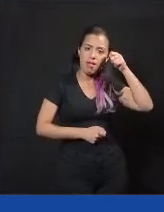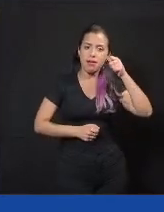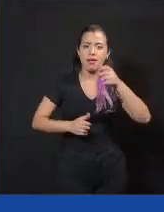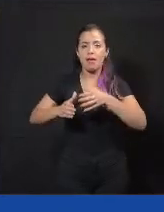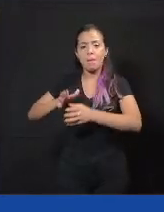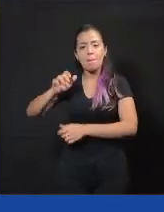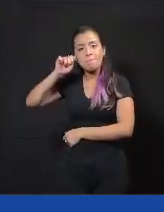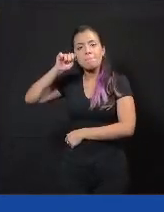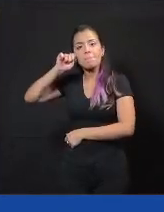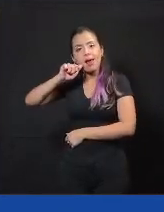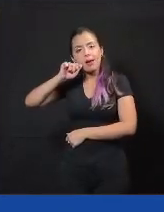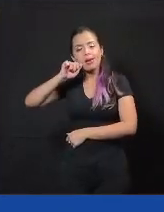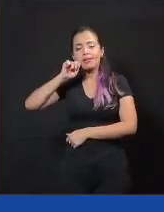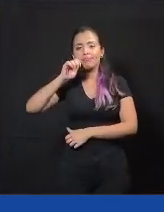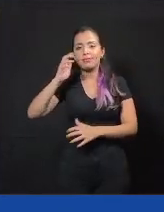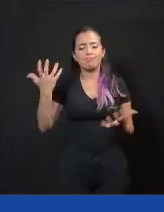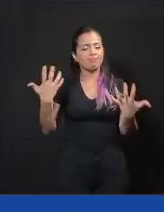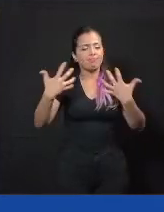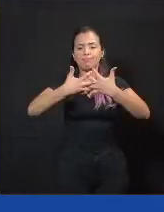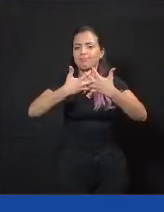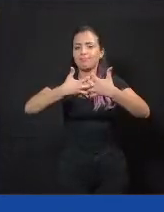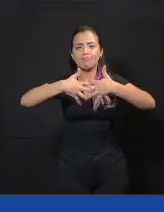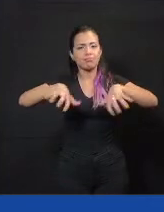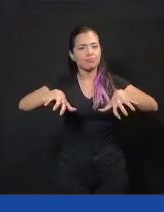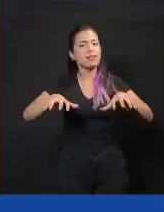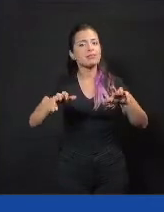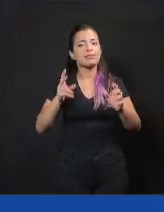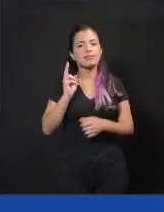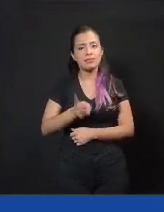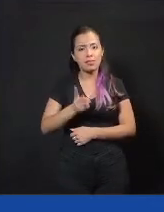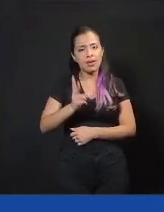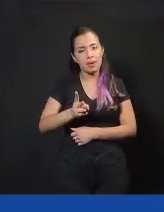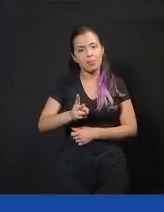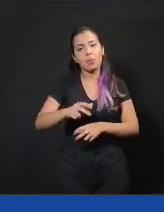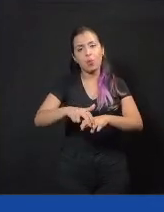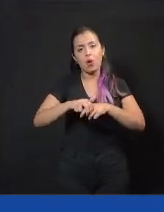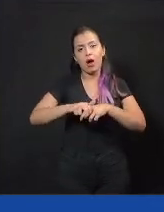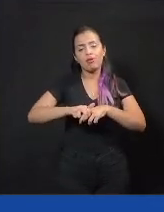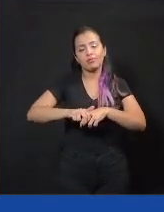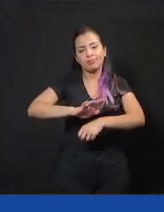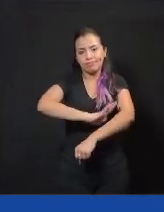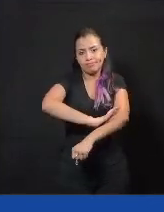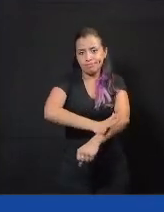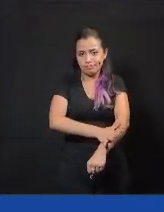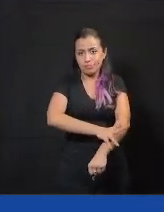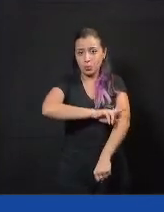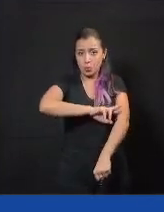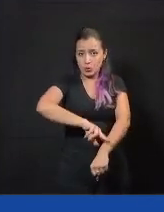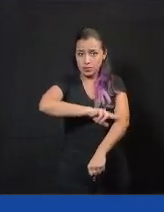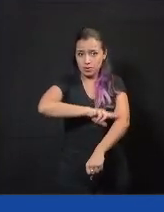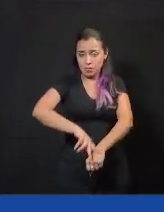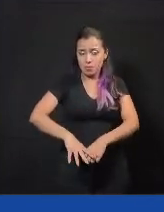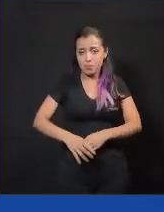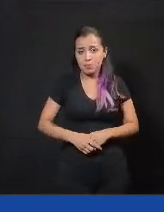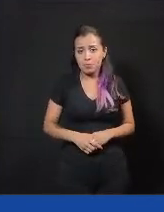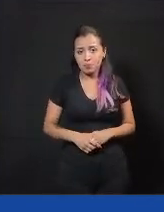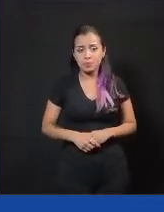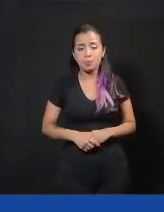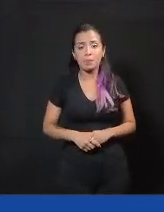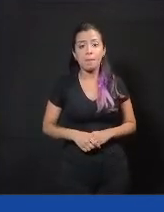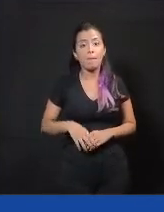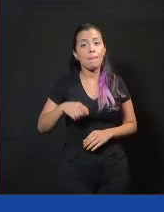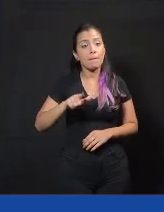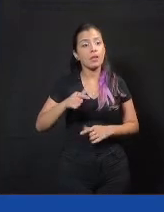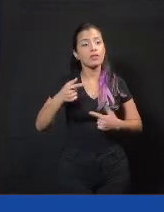uma forte desigualdade racial, né? Entretanto, aquilo não foi silenciado no debate sobre o fim da